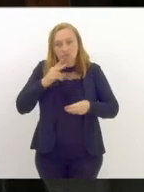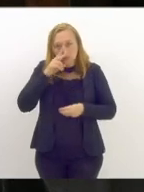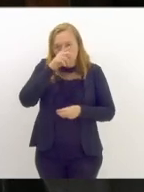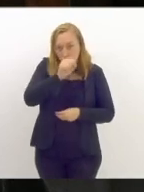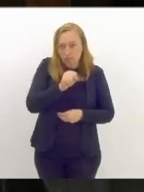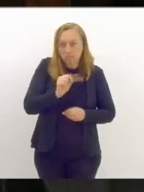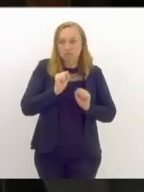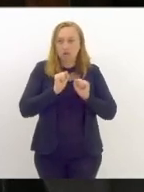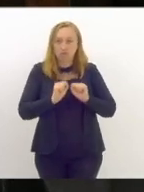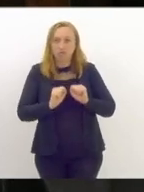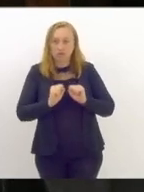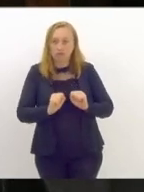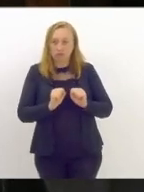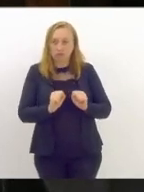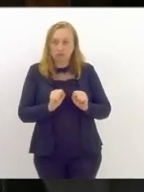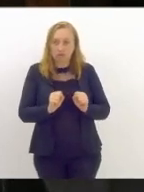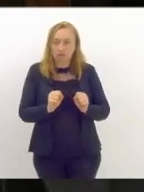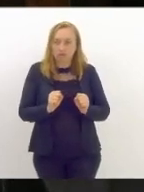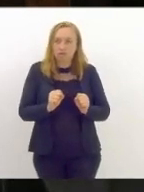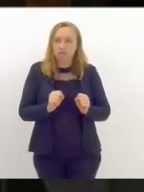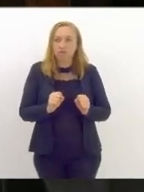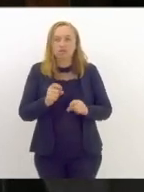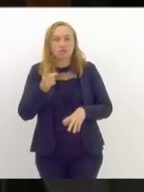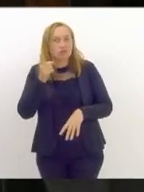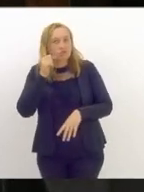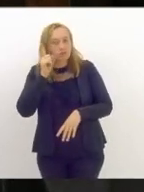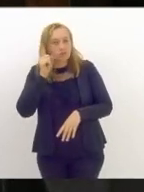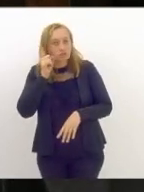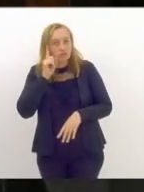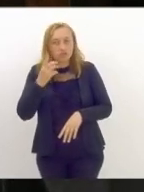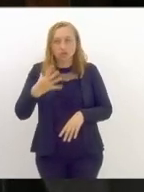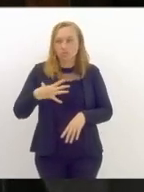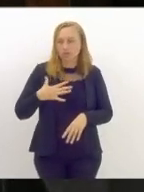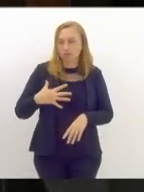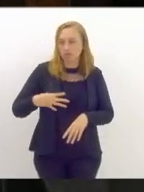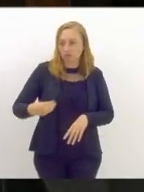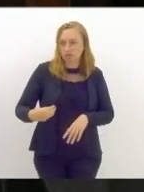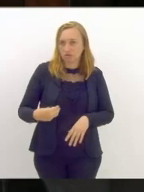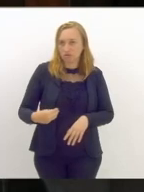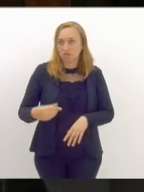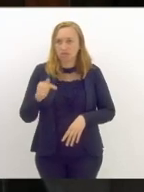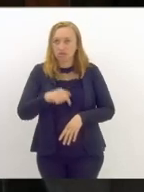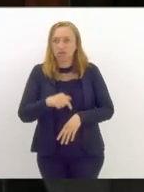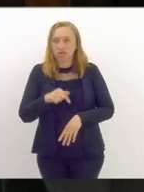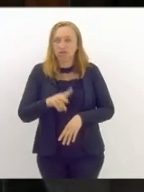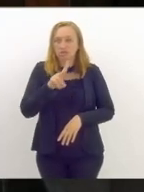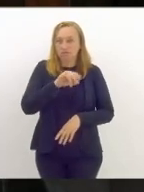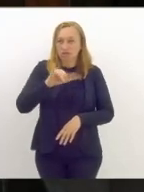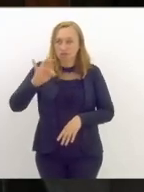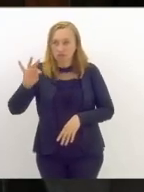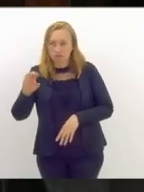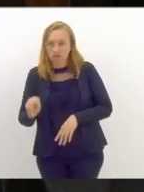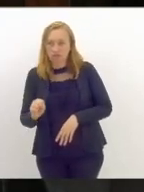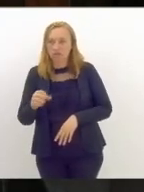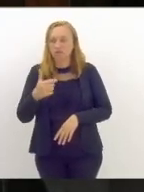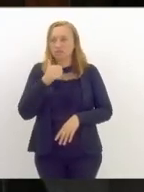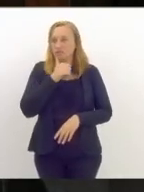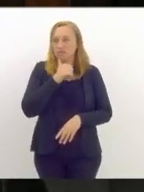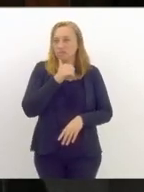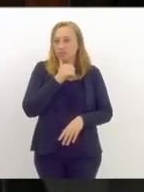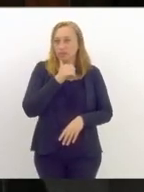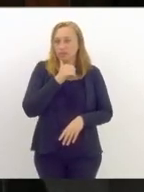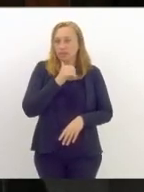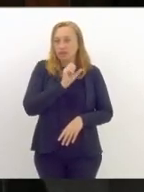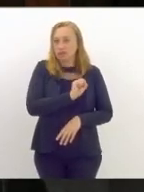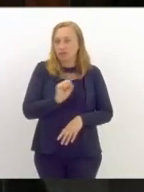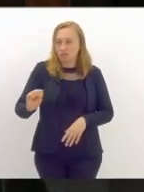poder enfrentar esse dia a dia, aos meus filhos aqui presentes, Vitor, Vinícius, a minha sogra. Essa